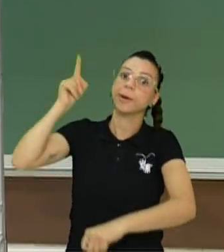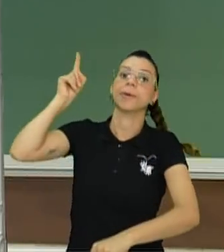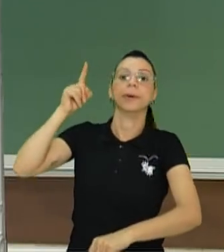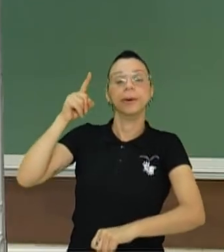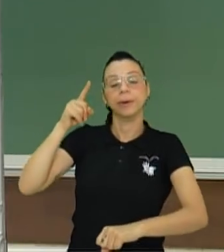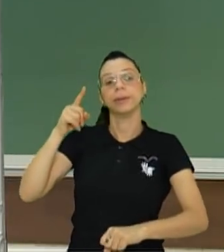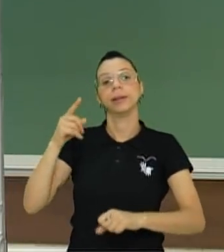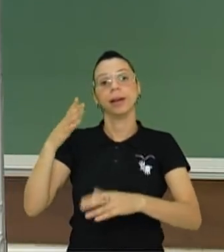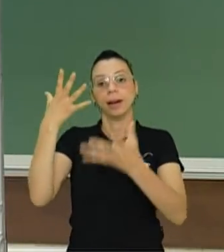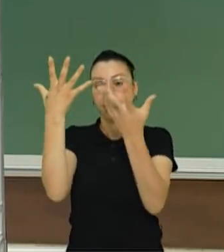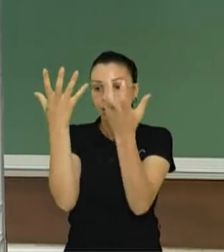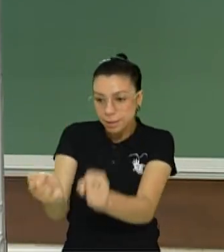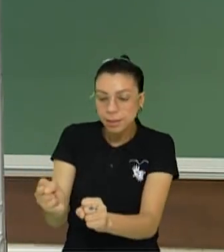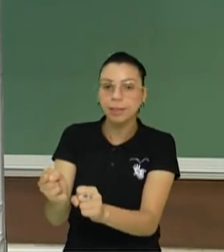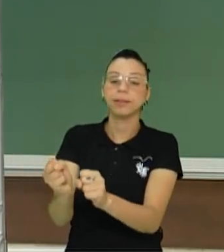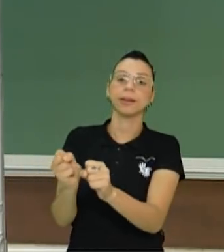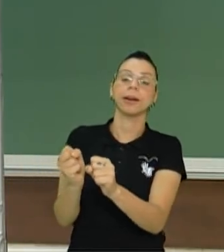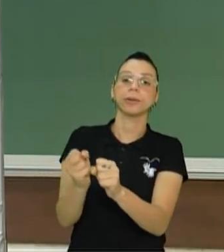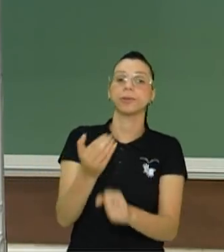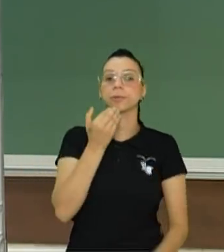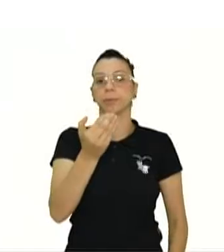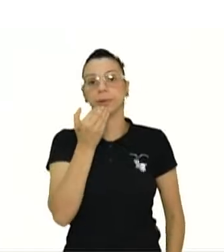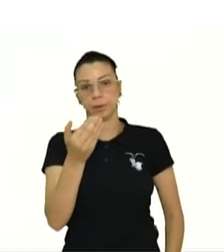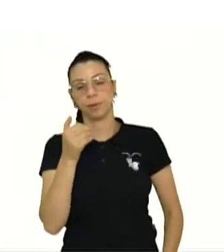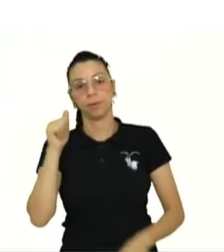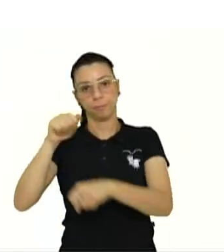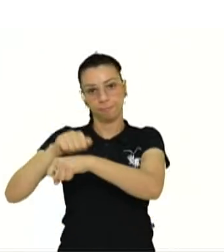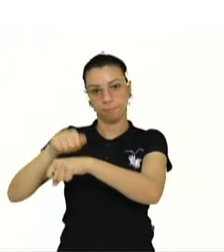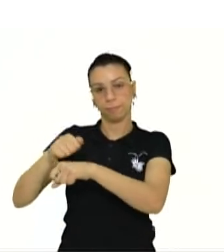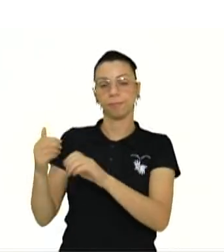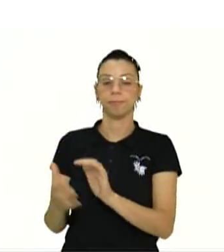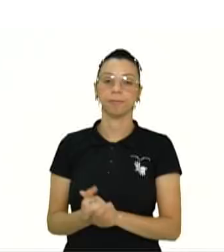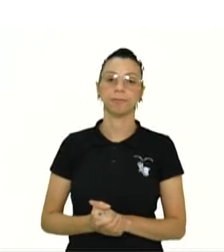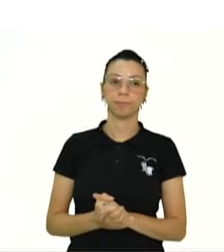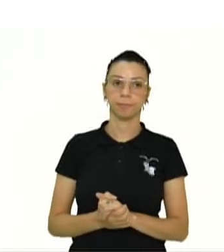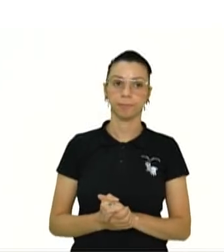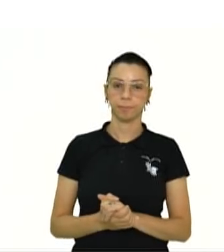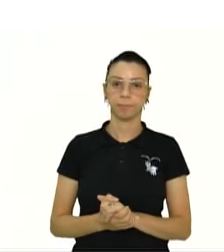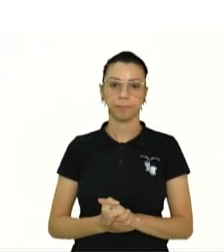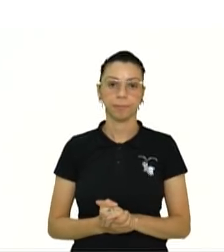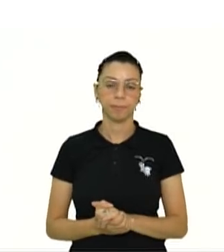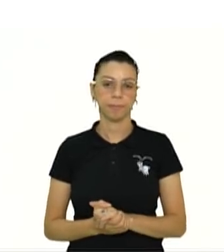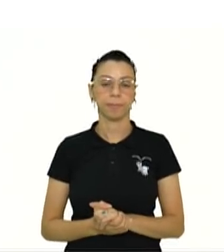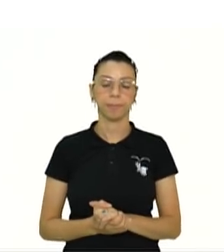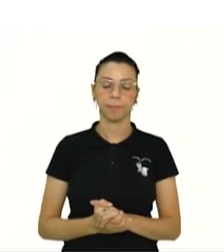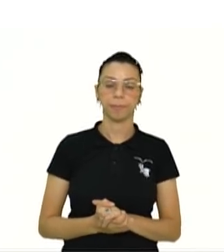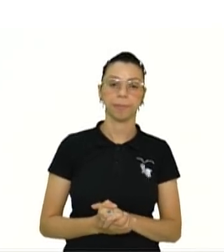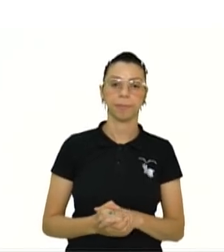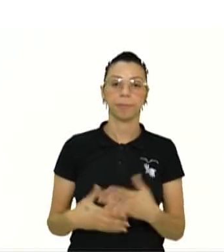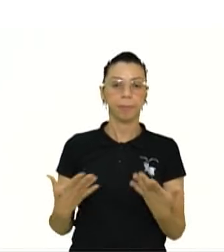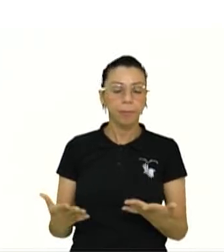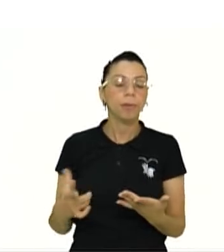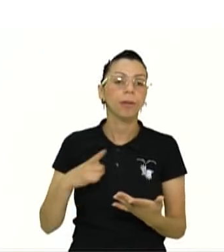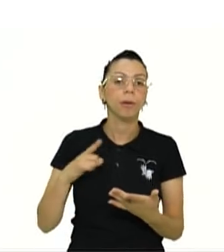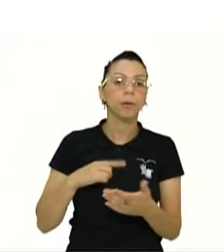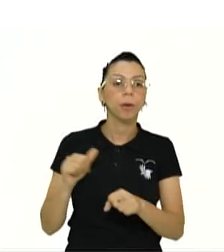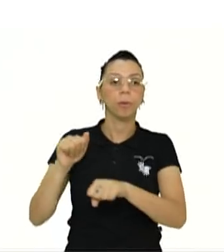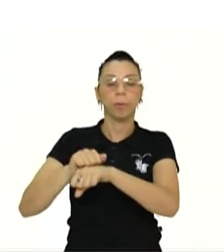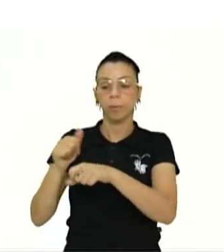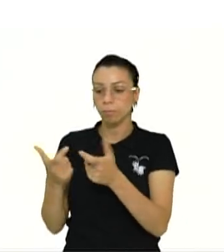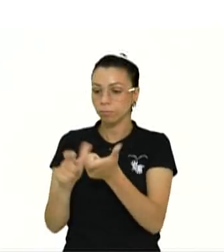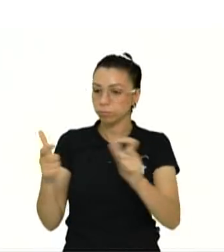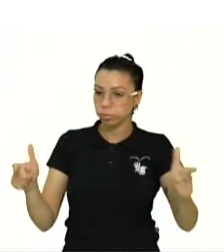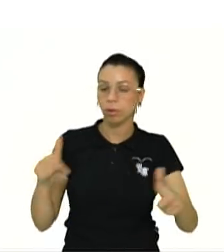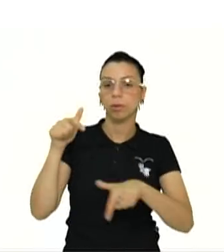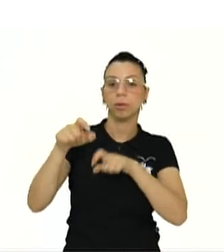que atender às reivindicações dos patrícios, dos plebeus, desculpe. Como os plebeus constituíam a maioria dos trabalhadores e